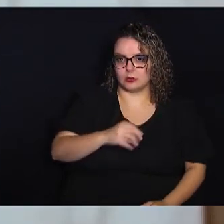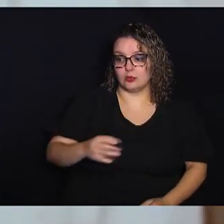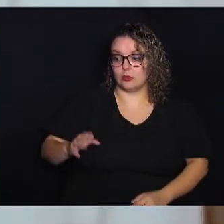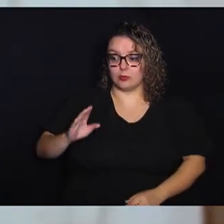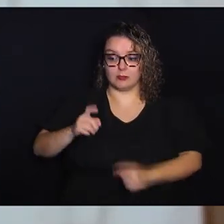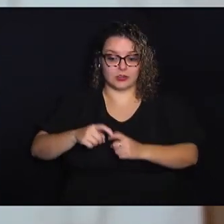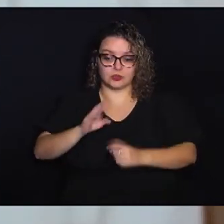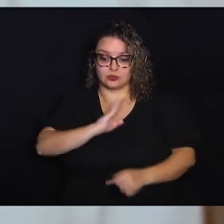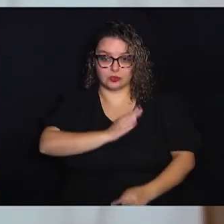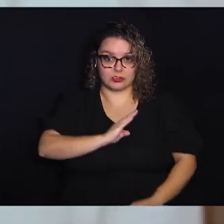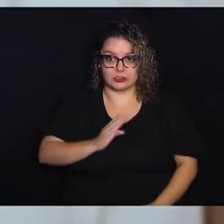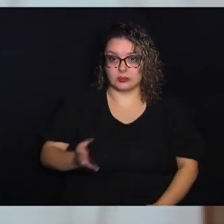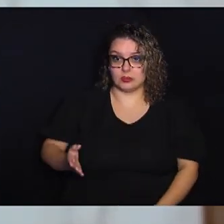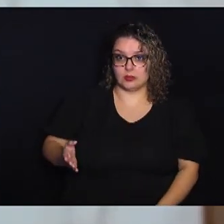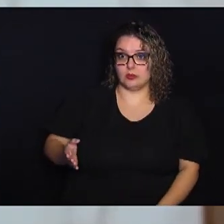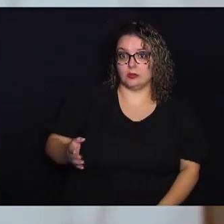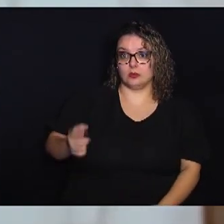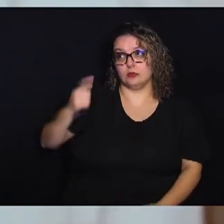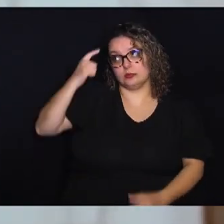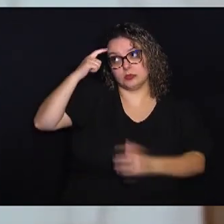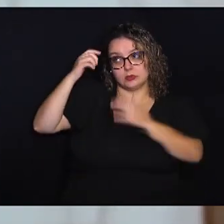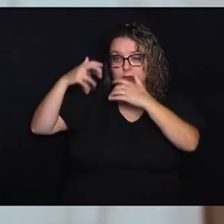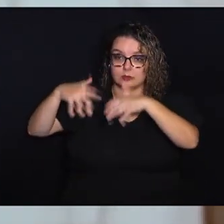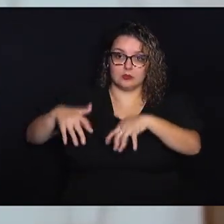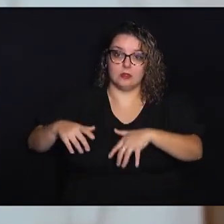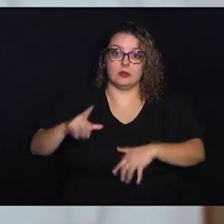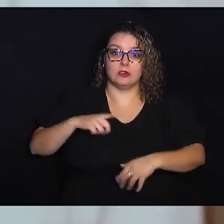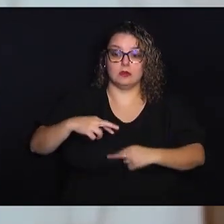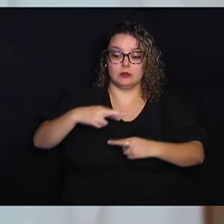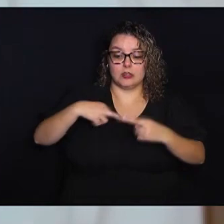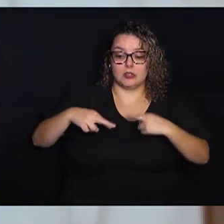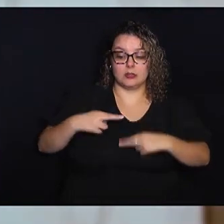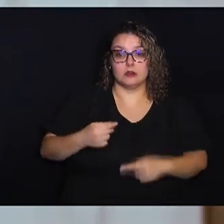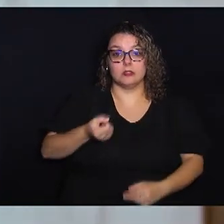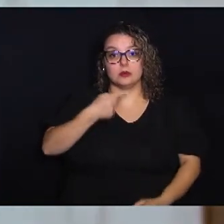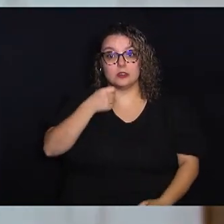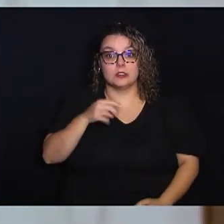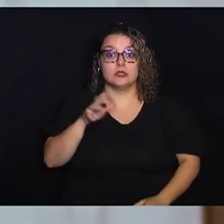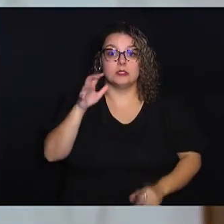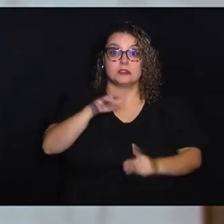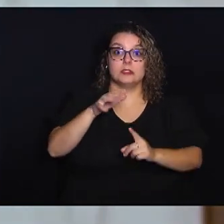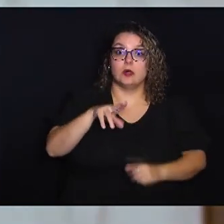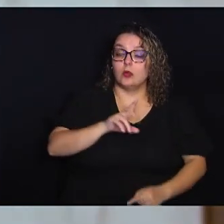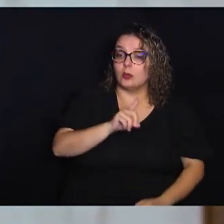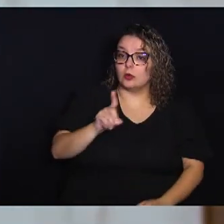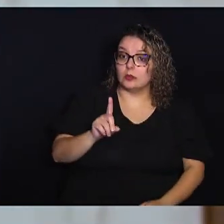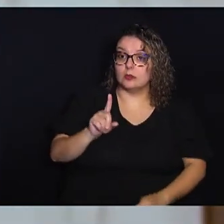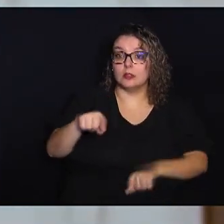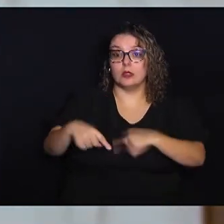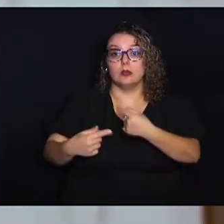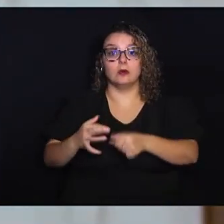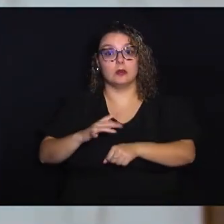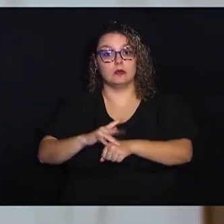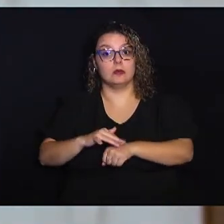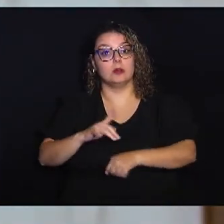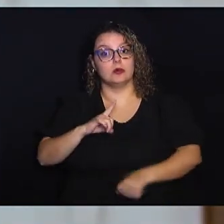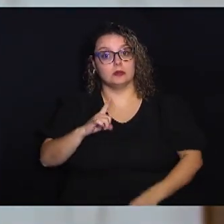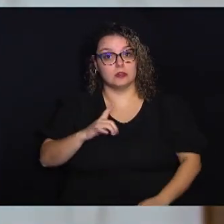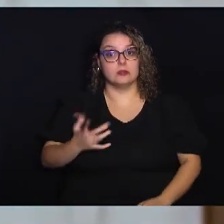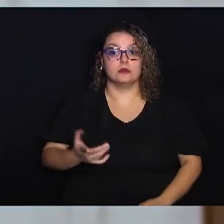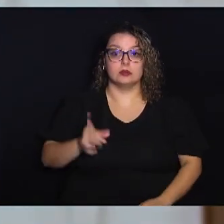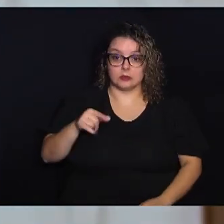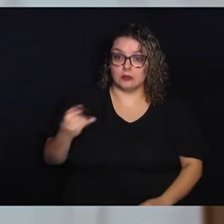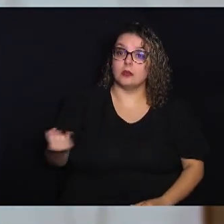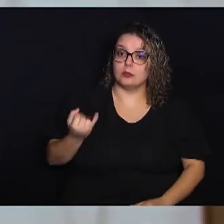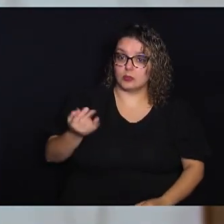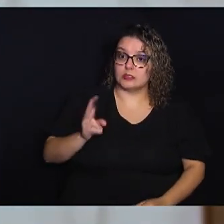vai ver se existe uma interação com aquele remédio, se a asma está afetando ou não aquela outra doença que a pessoa tem. Então é muito